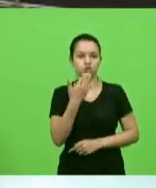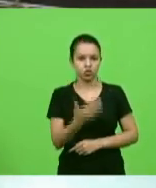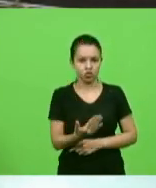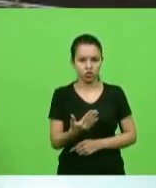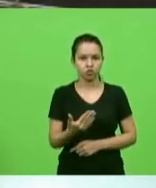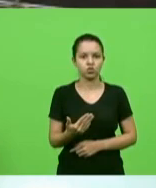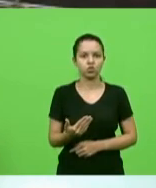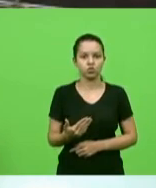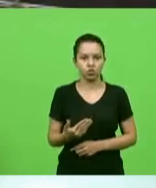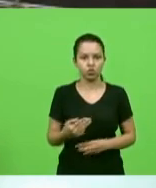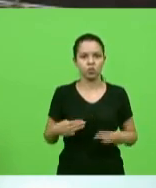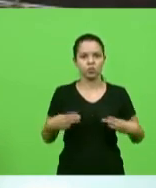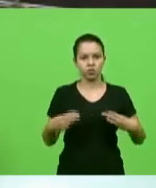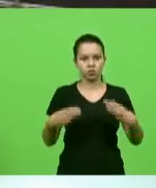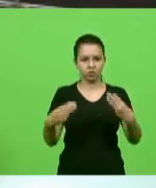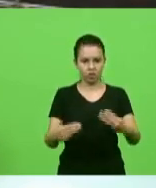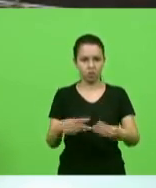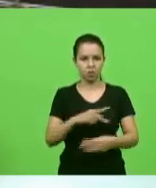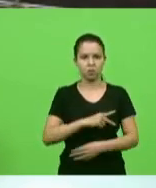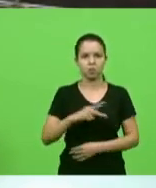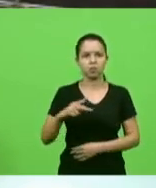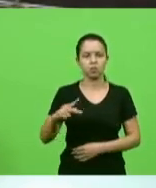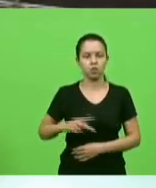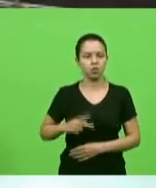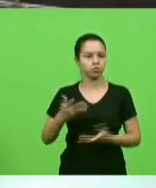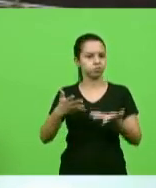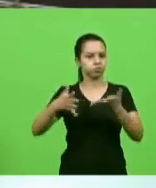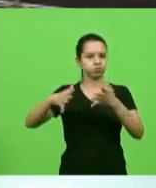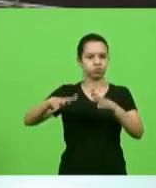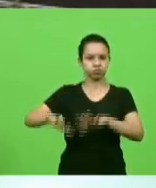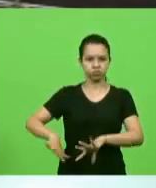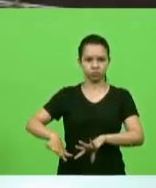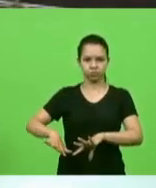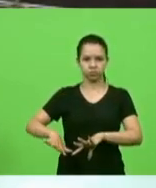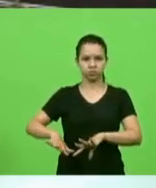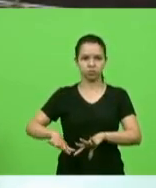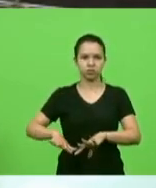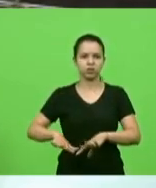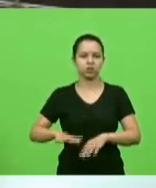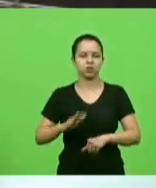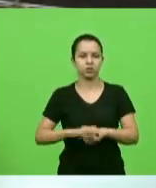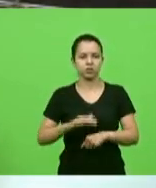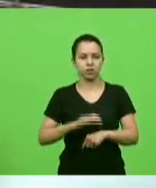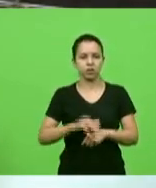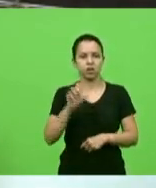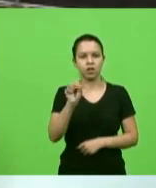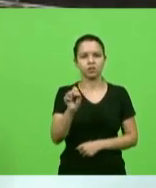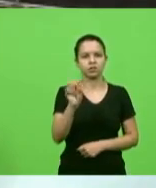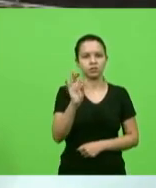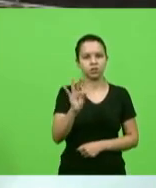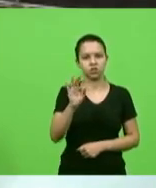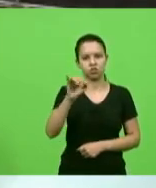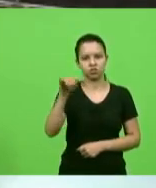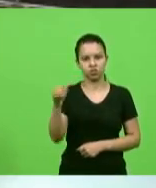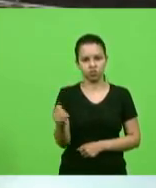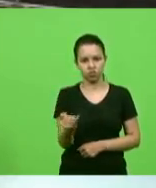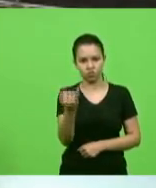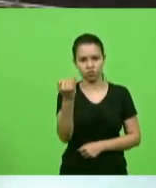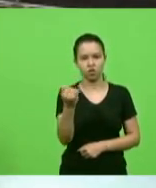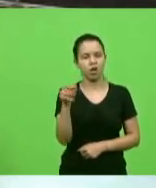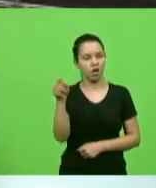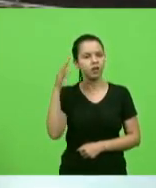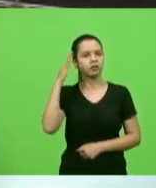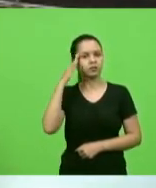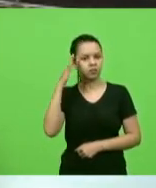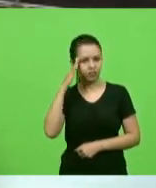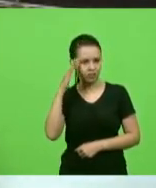e é declinava é a competência ao STJ por